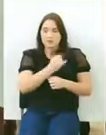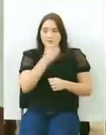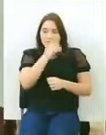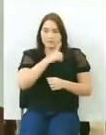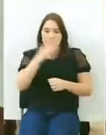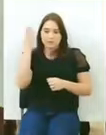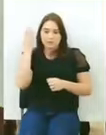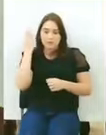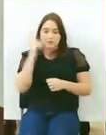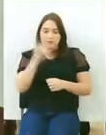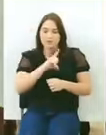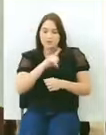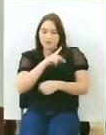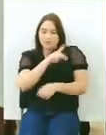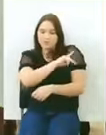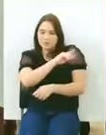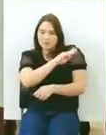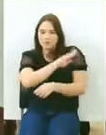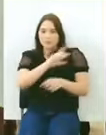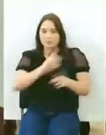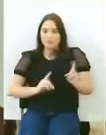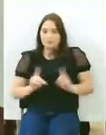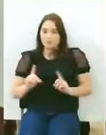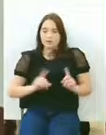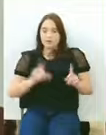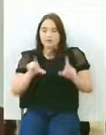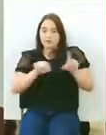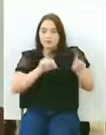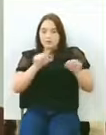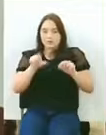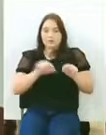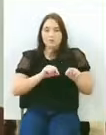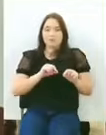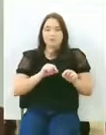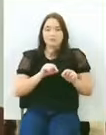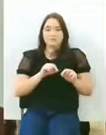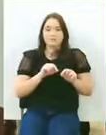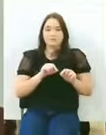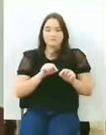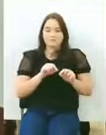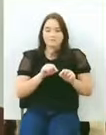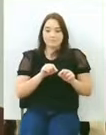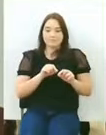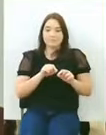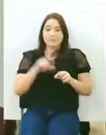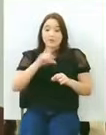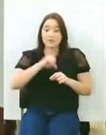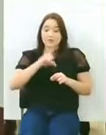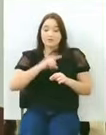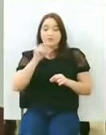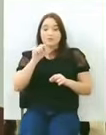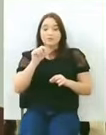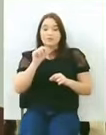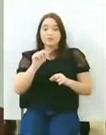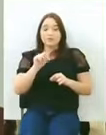domingos atrás, nós não elegemos presbíteros e nem diáconos para serem nossos representantes,